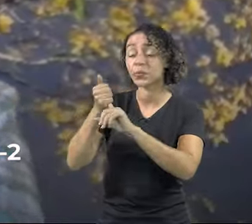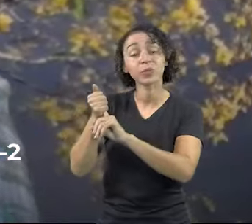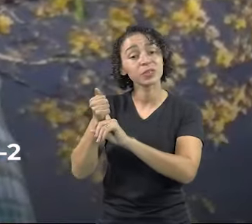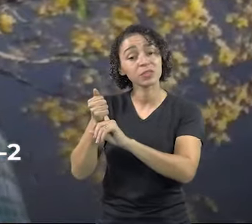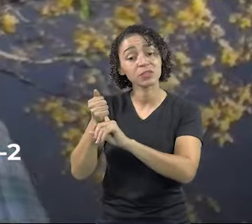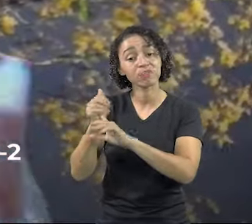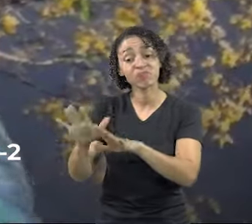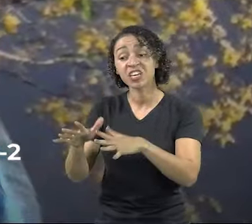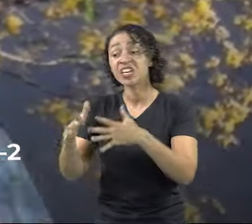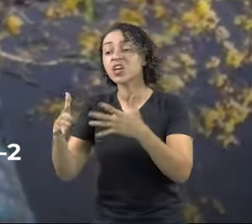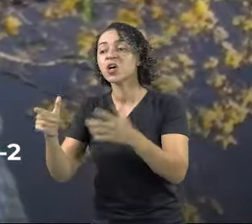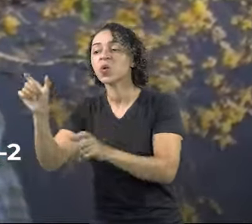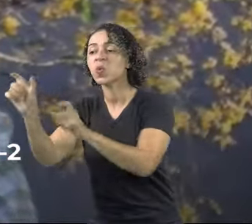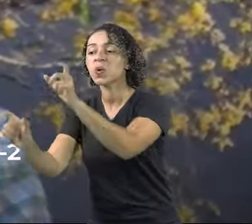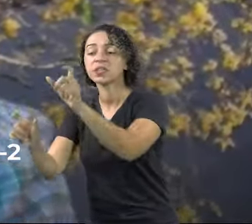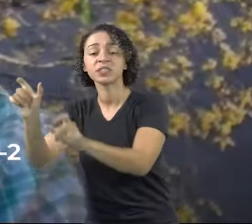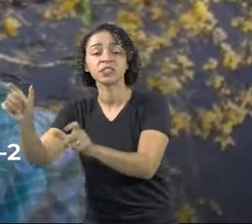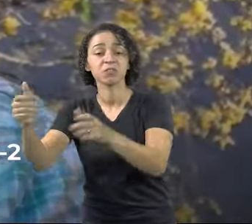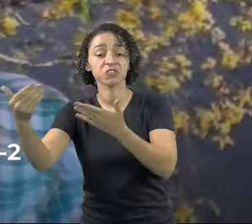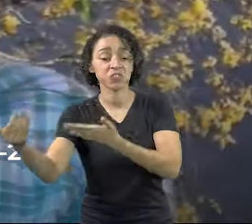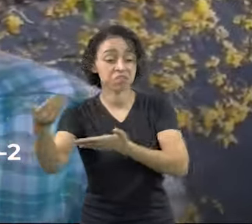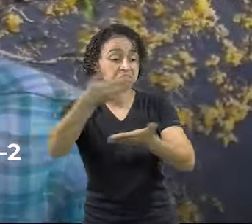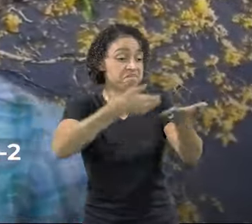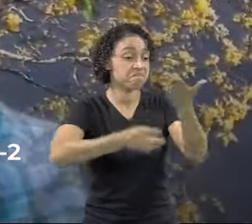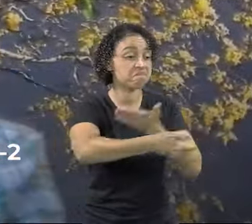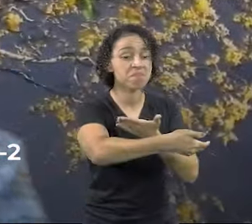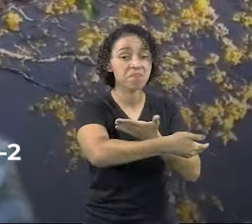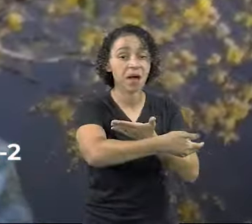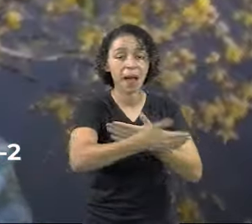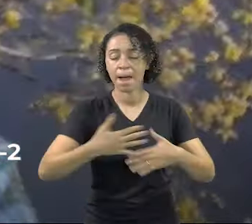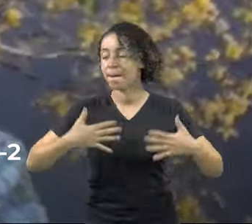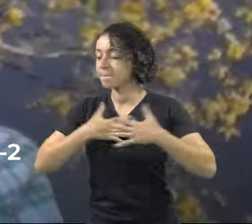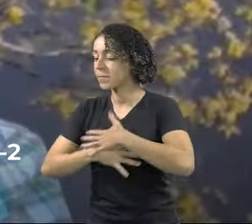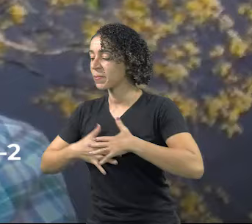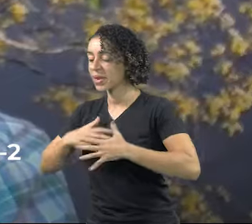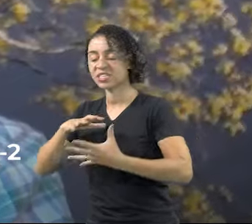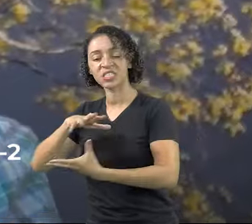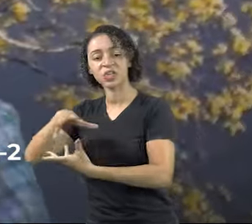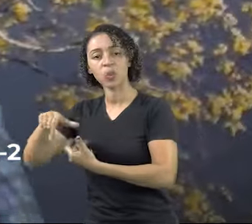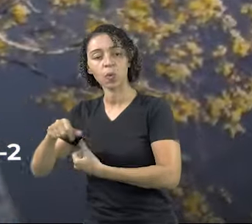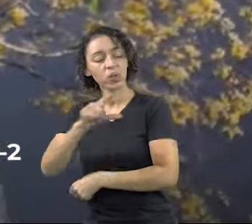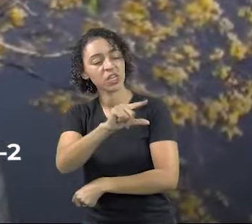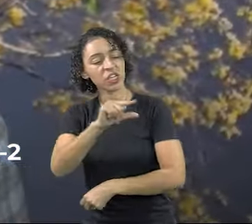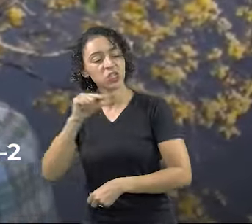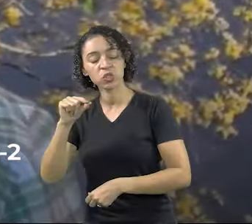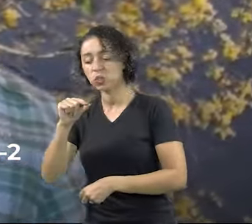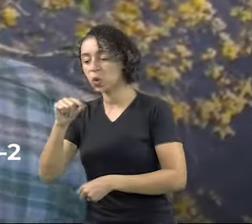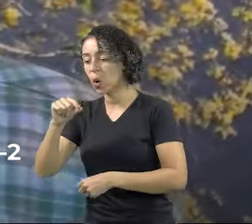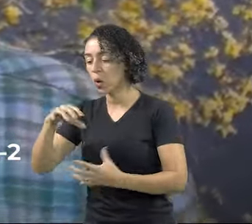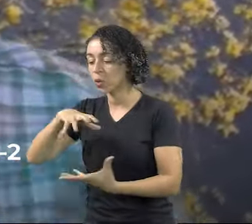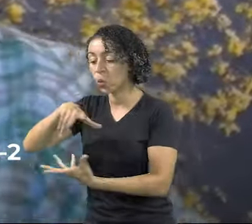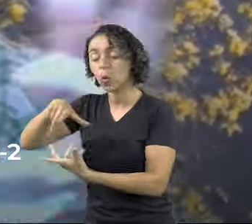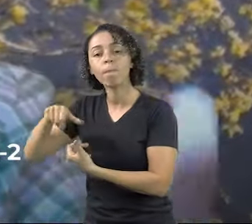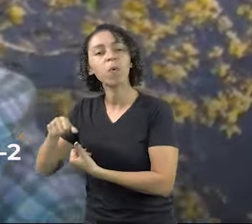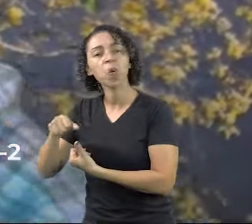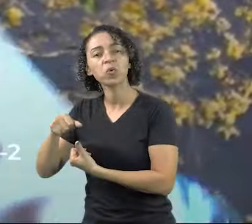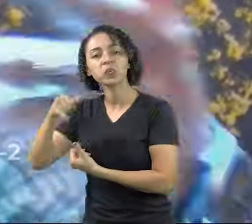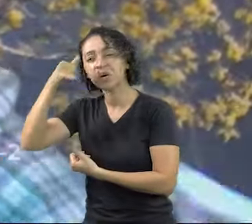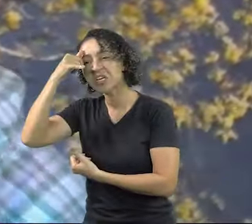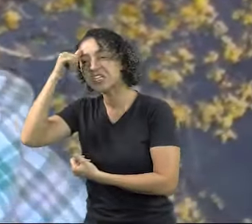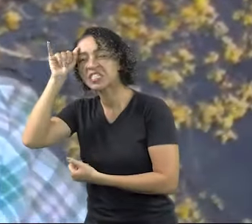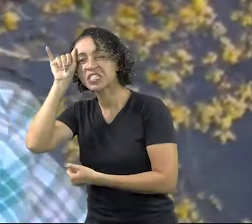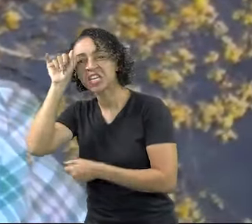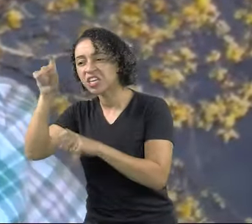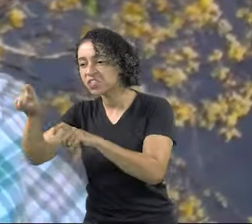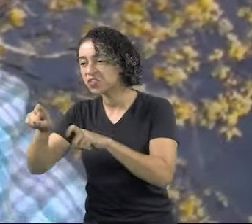proteção e quantas pessoas trocam Jesus pelos Prazeres quantas pessoas trocam Jesus por um sítio